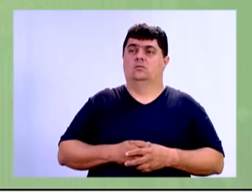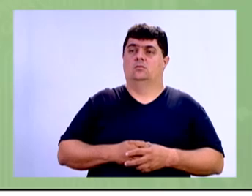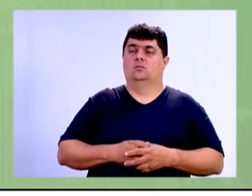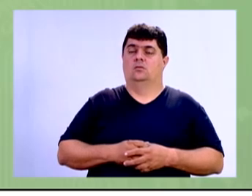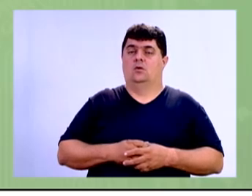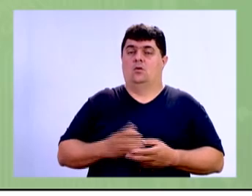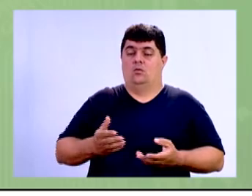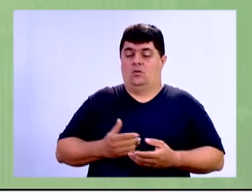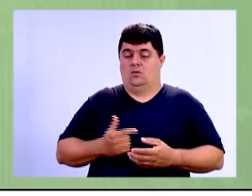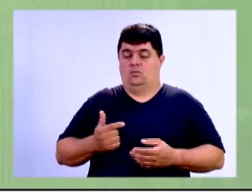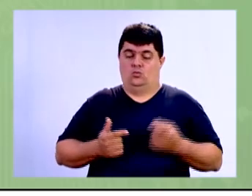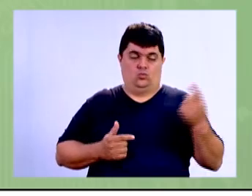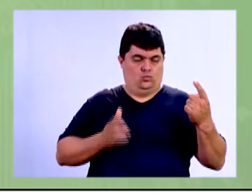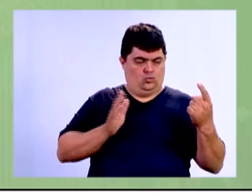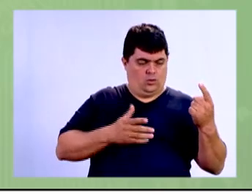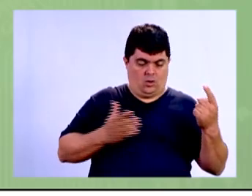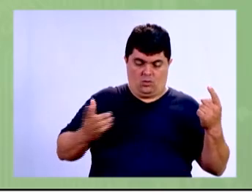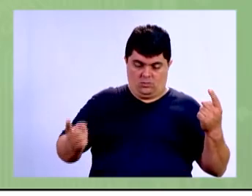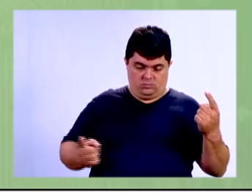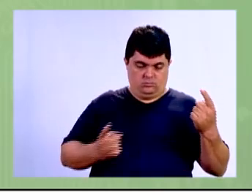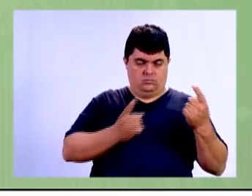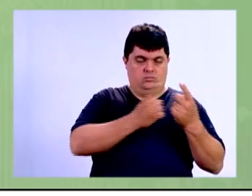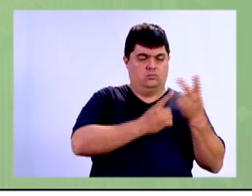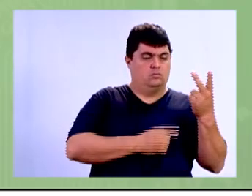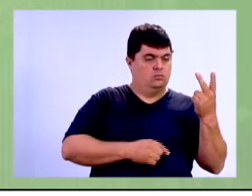2 elementos.